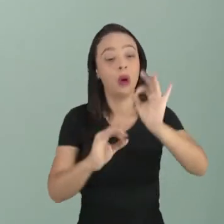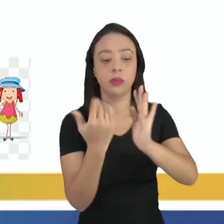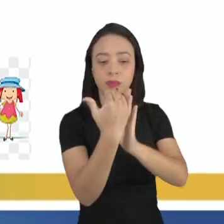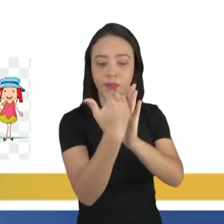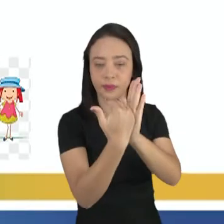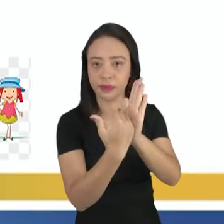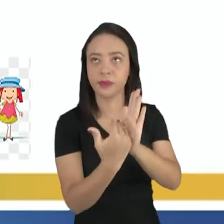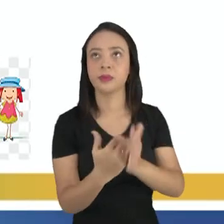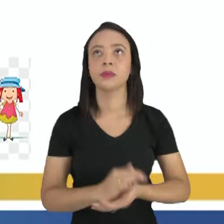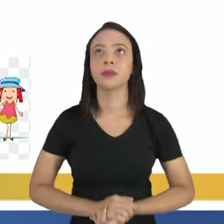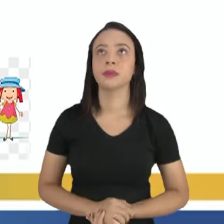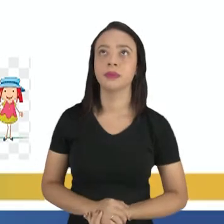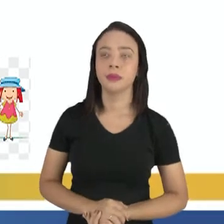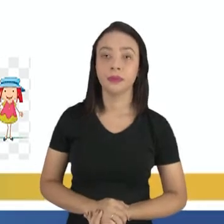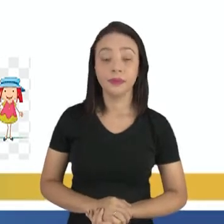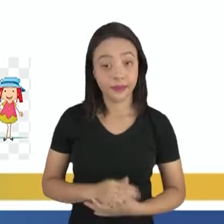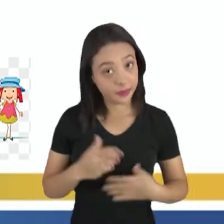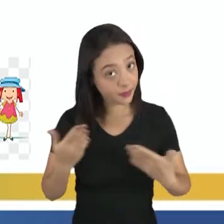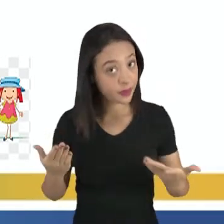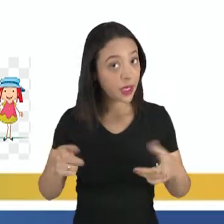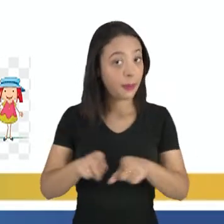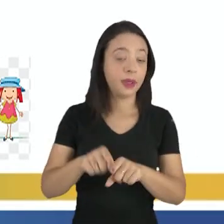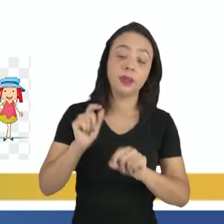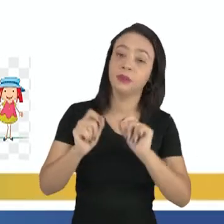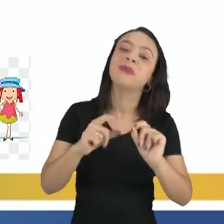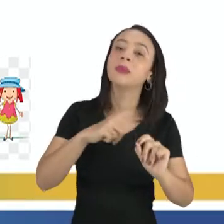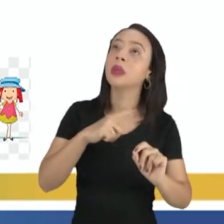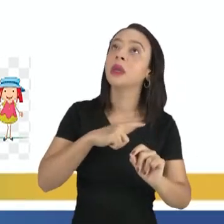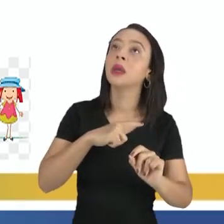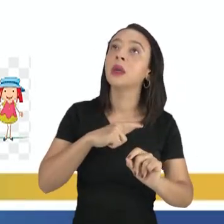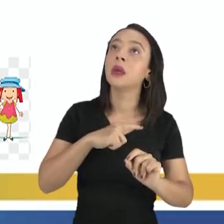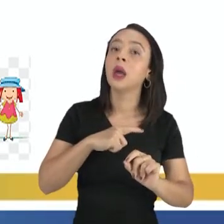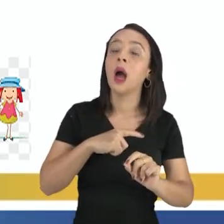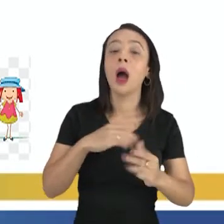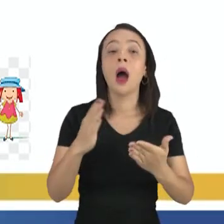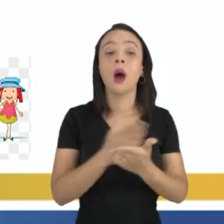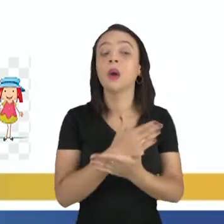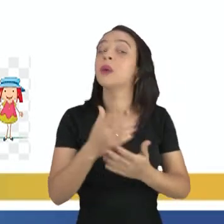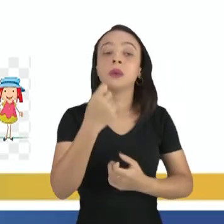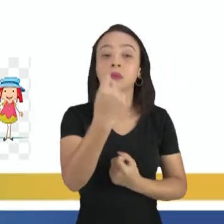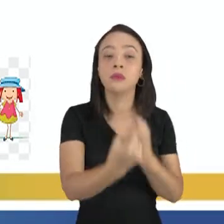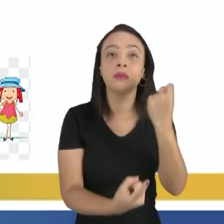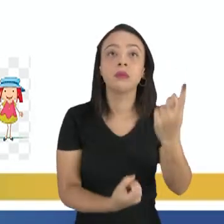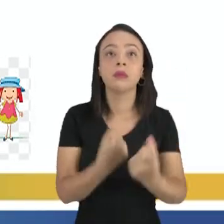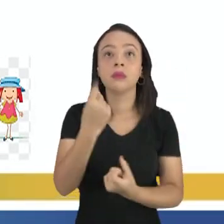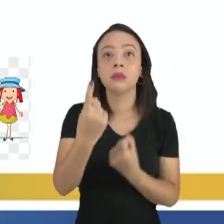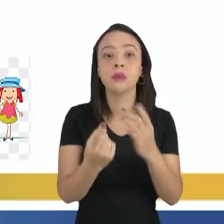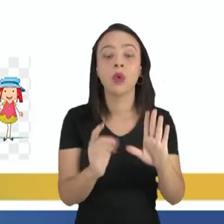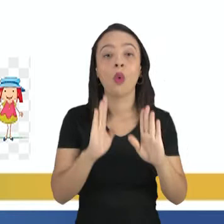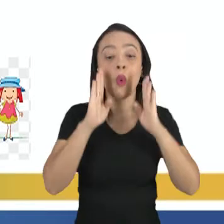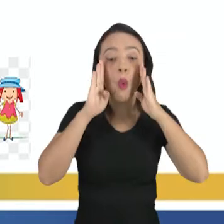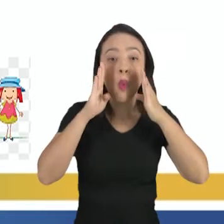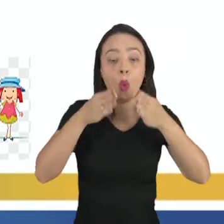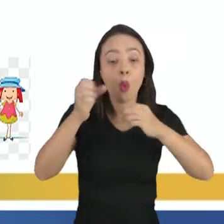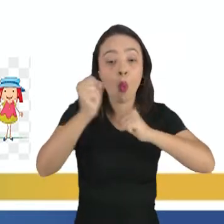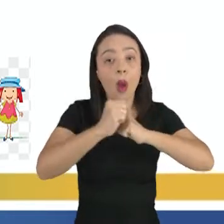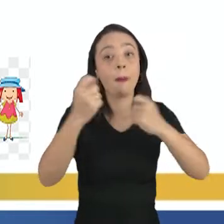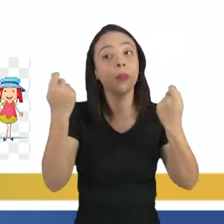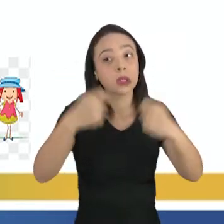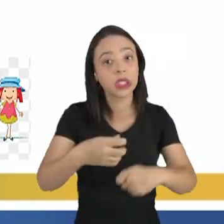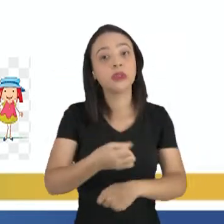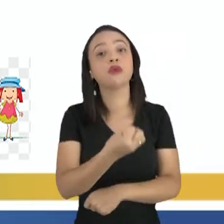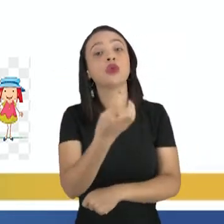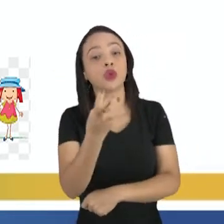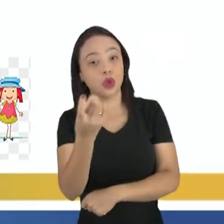ok? Existem ainda, pessoal, algumas exceções com respeito aos substantivos contáveis e incontáveis,